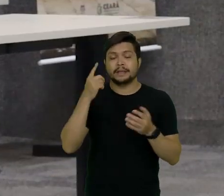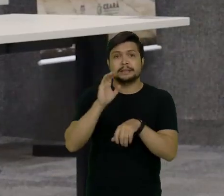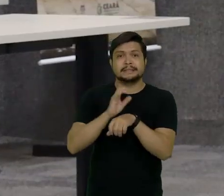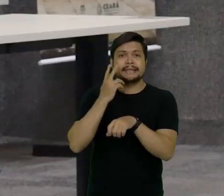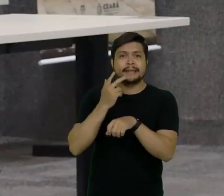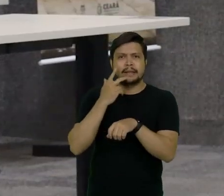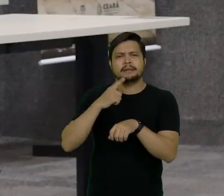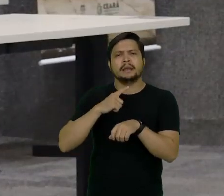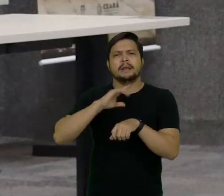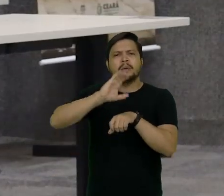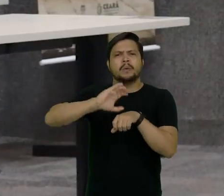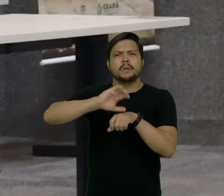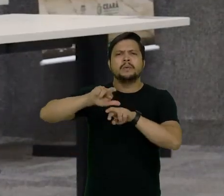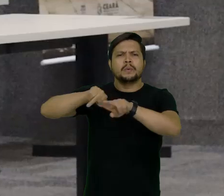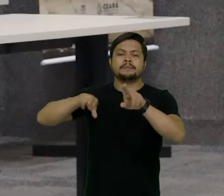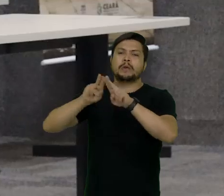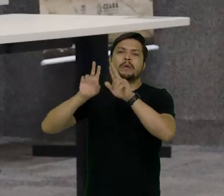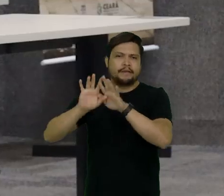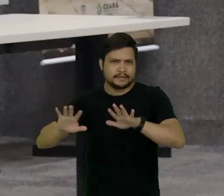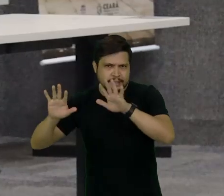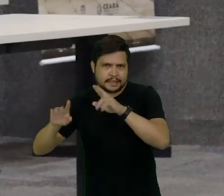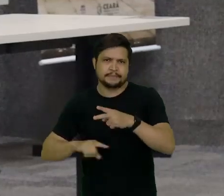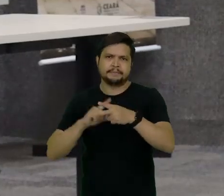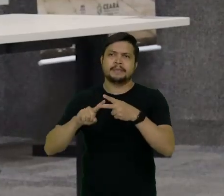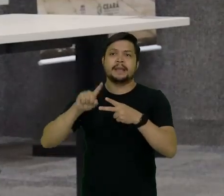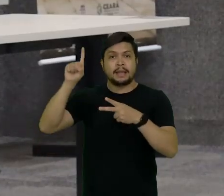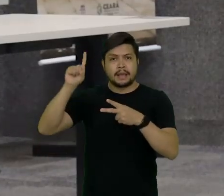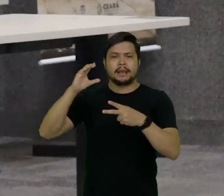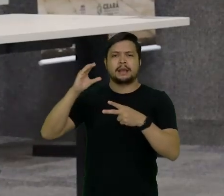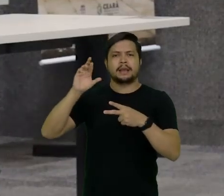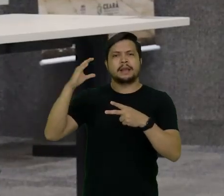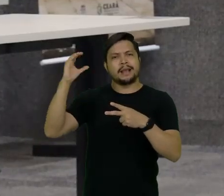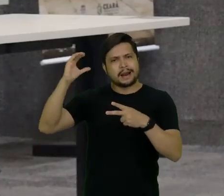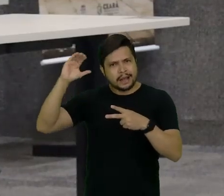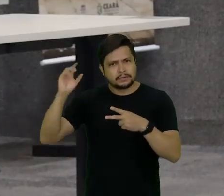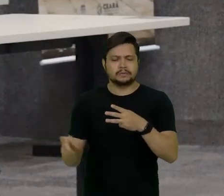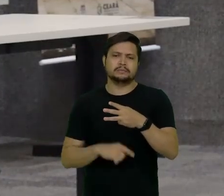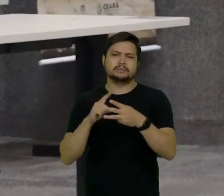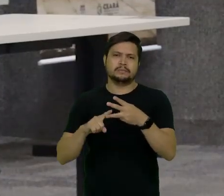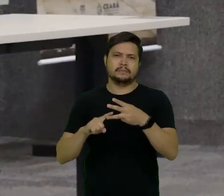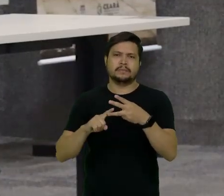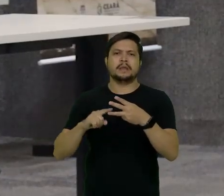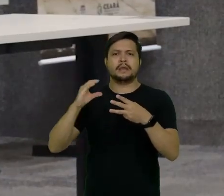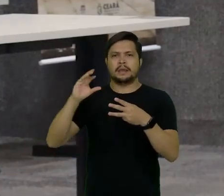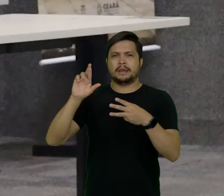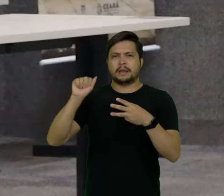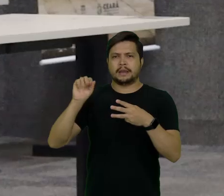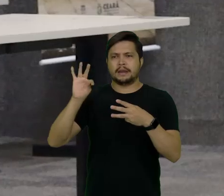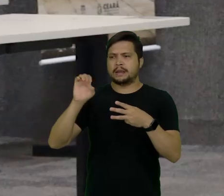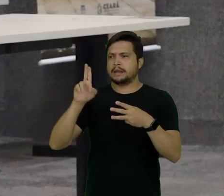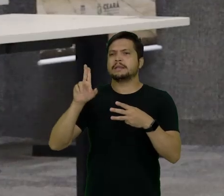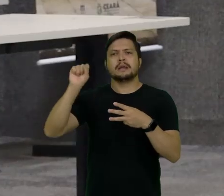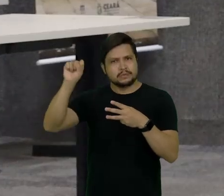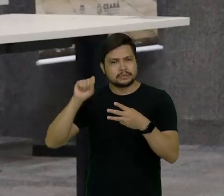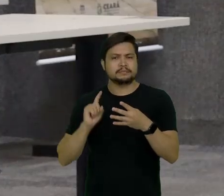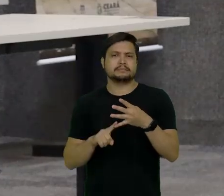ainda no Ceará? A UFC tem uma zootecnia, o IFCE no Crateus tem uma zootecnia, o IFCE no Crato tem outra zootecnia,